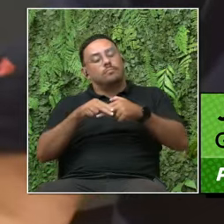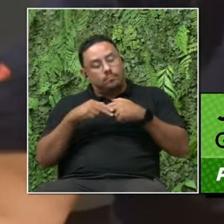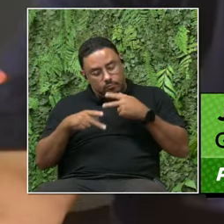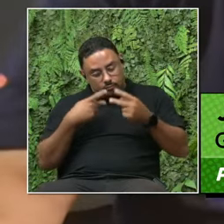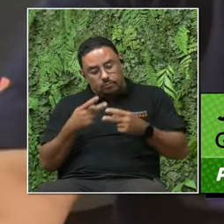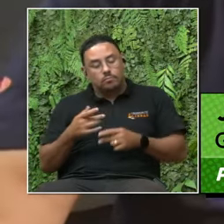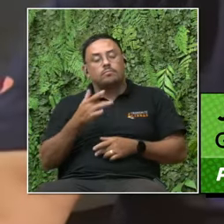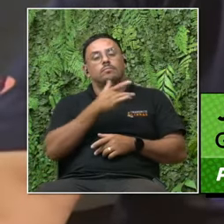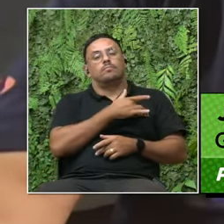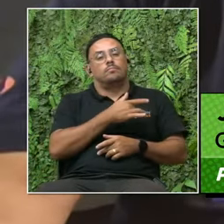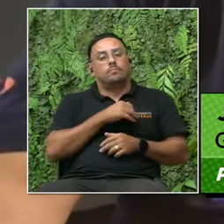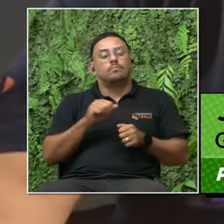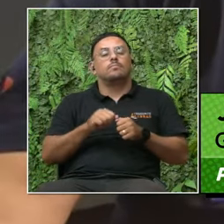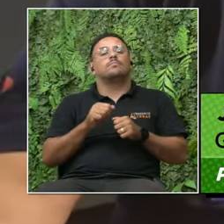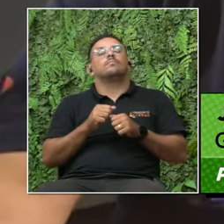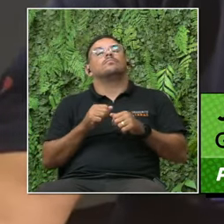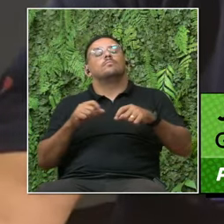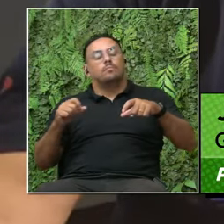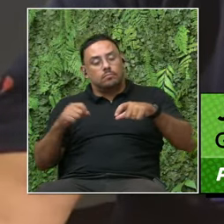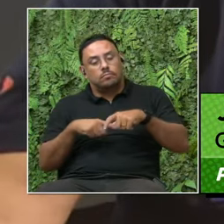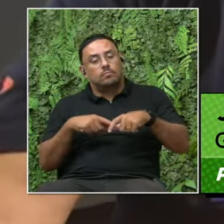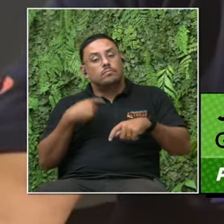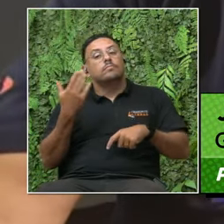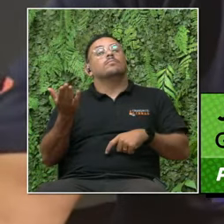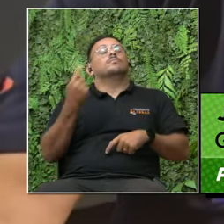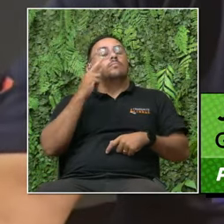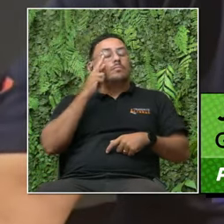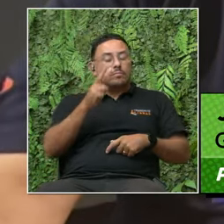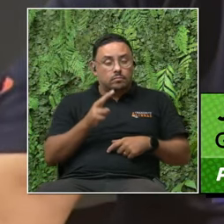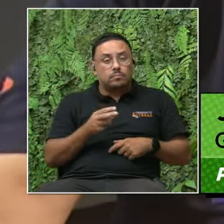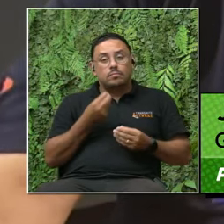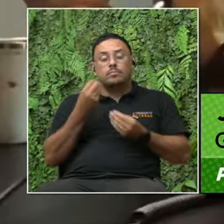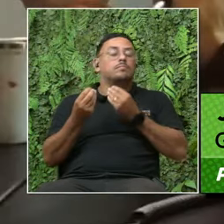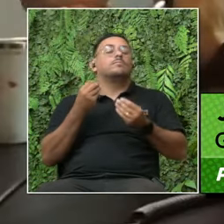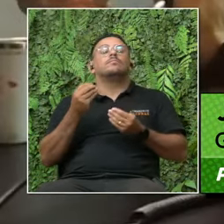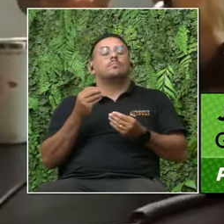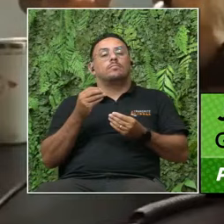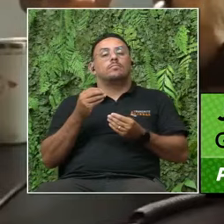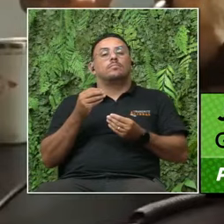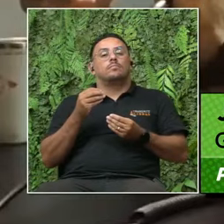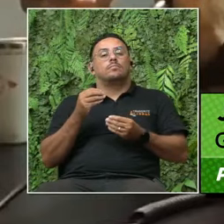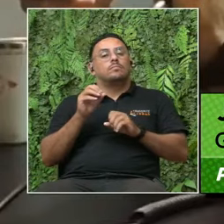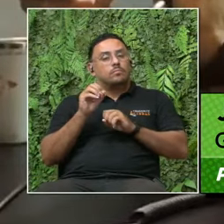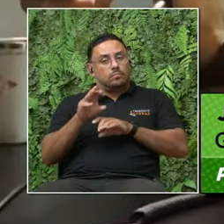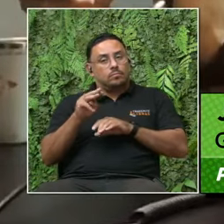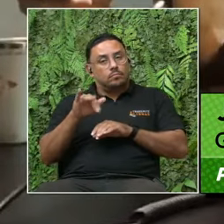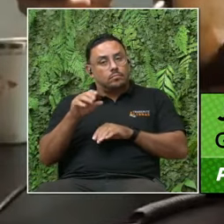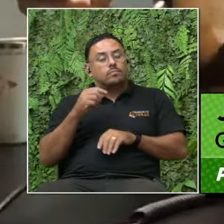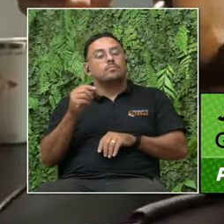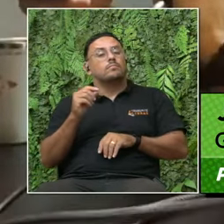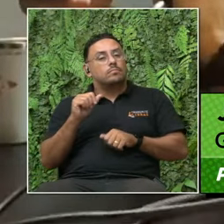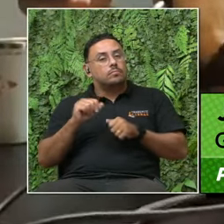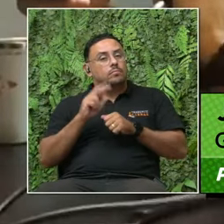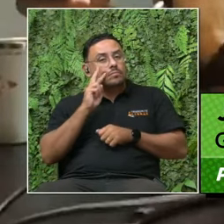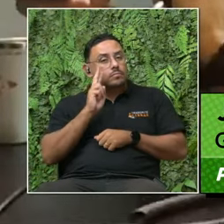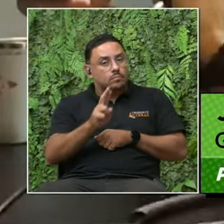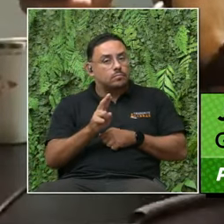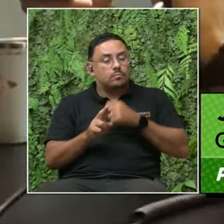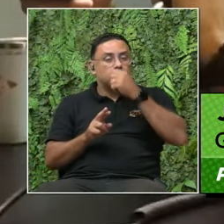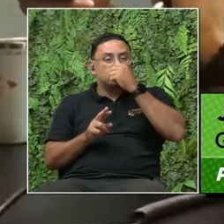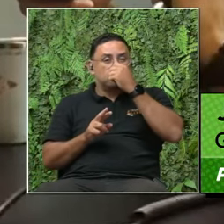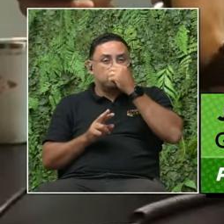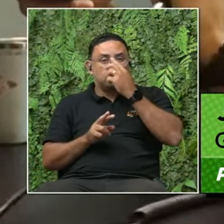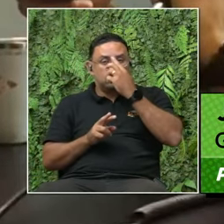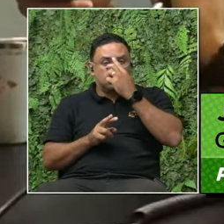falei quando o Cruzeiro fez o gol eu usei uma frase assim vamos ver como o milito vai responder a esse gol vamos ver como o milito vai responder